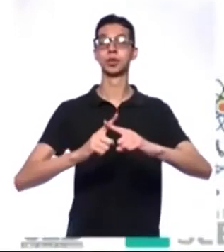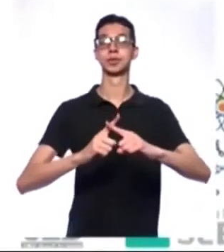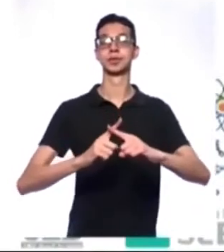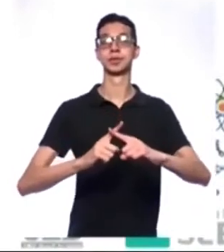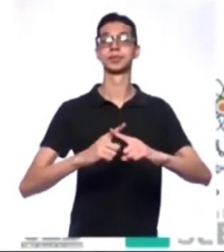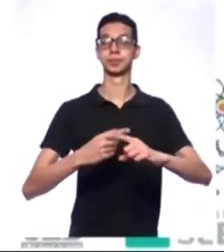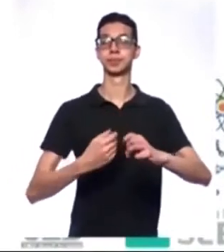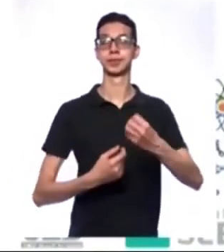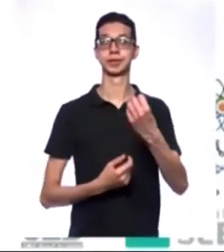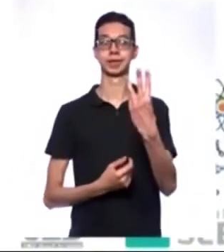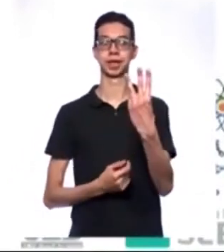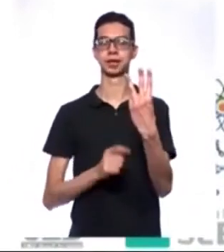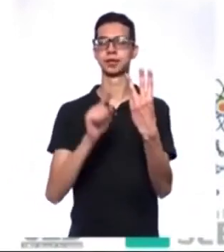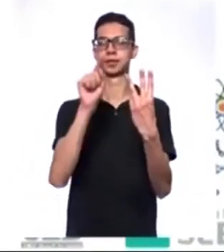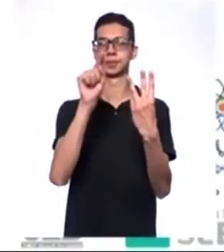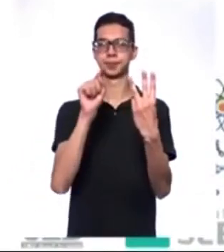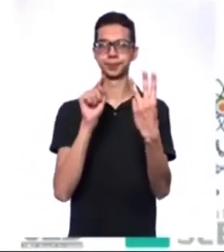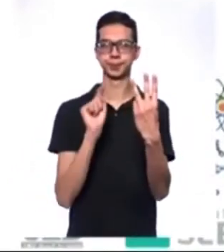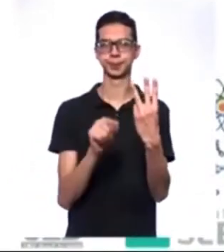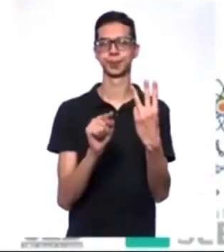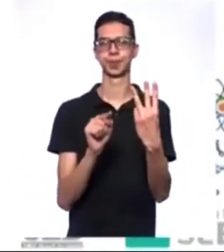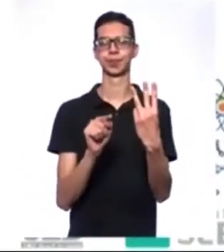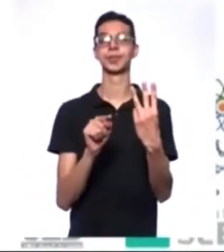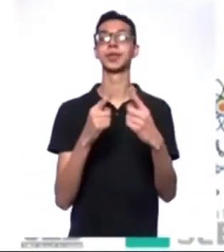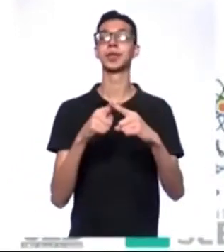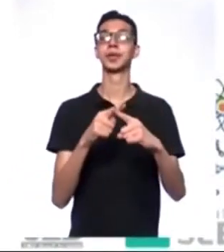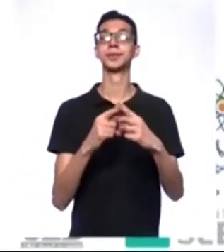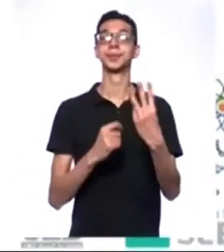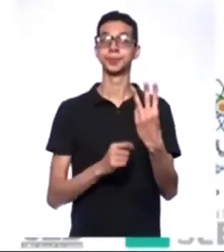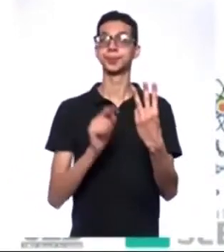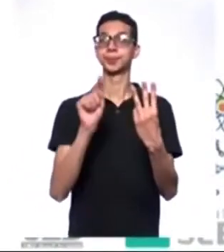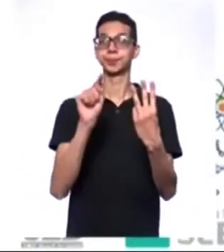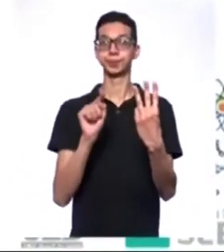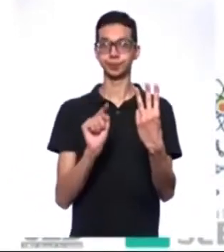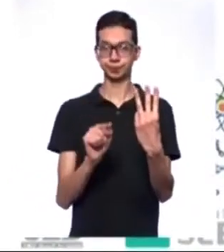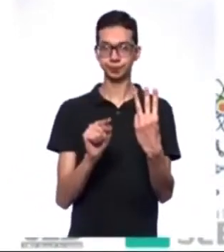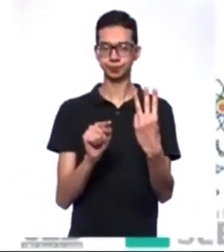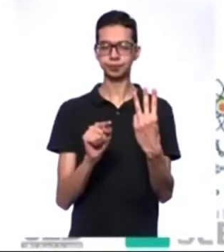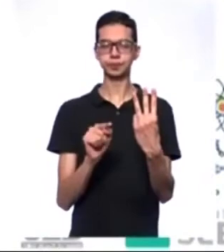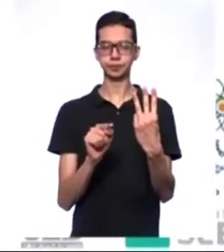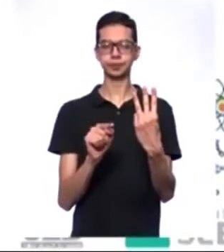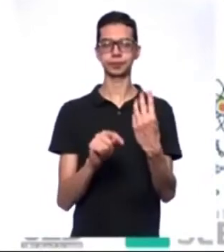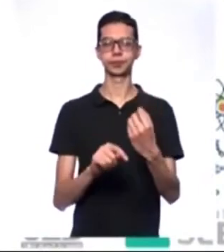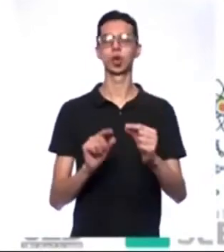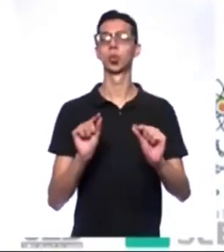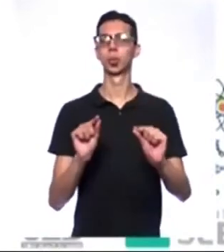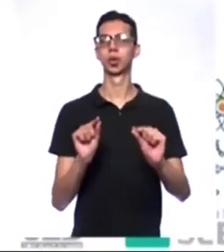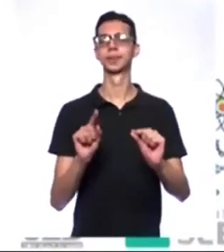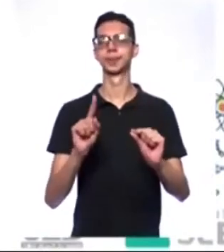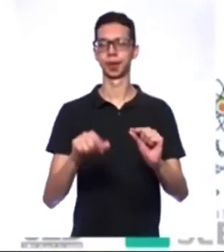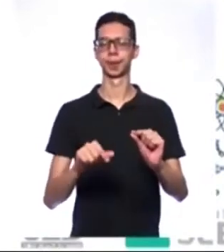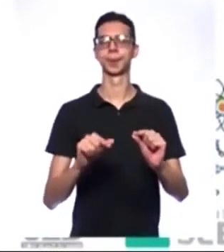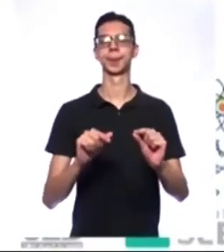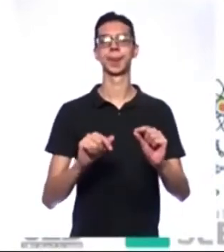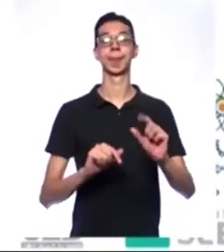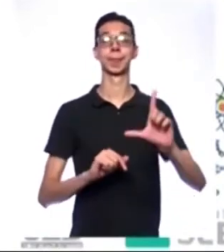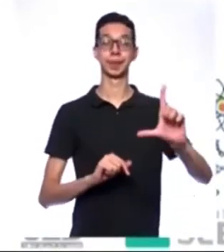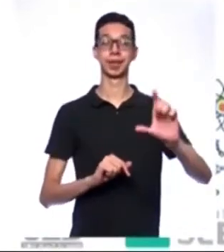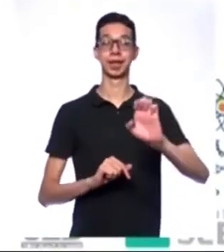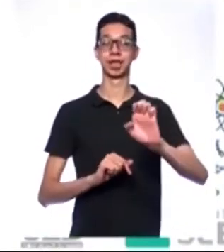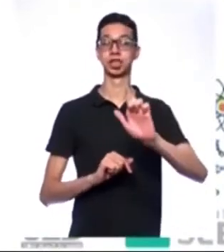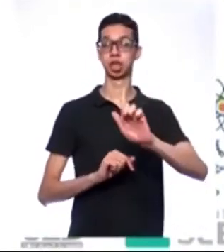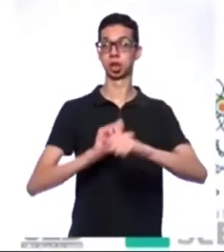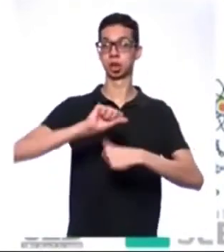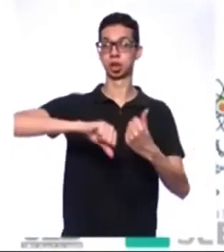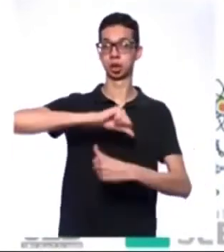três fatorial esse três fatorial é a permutação do L é a permutação do